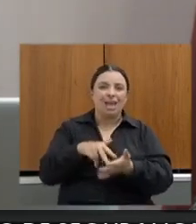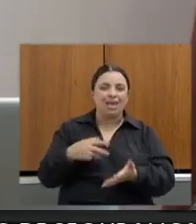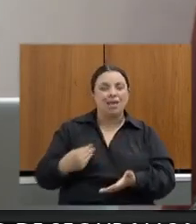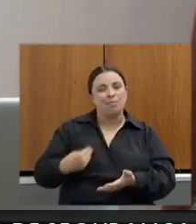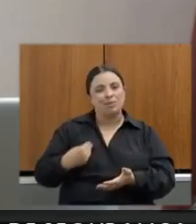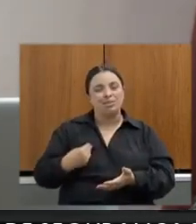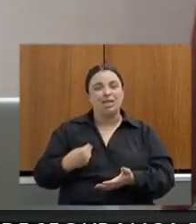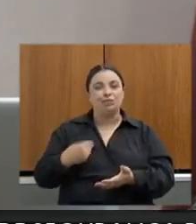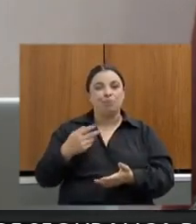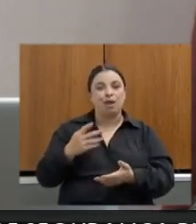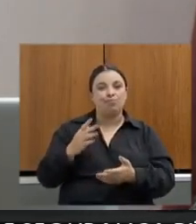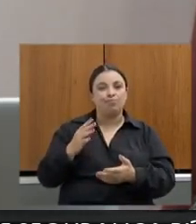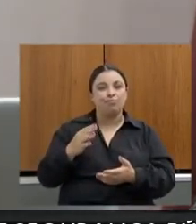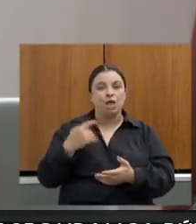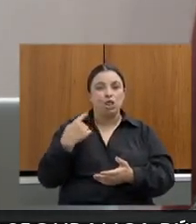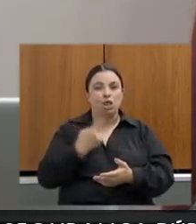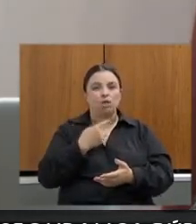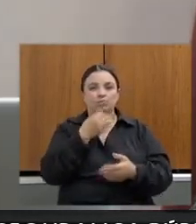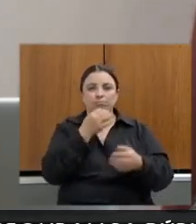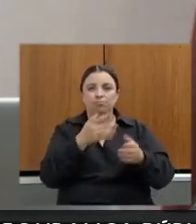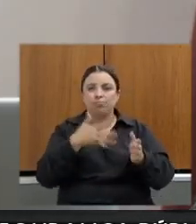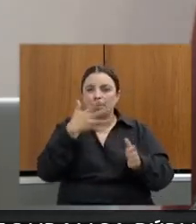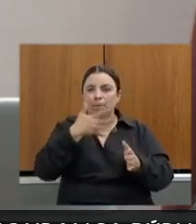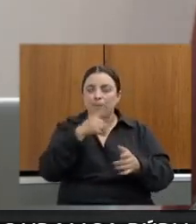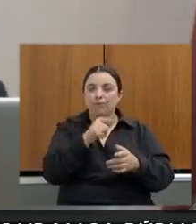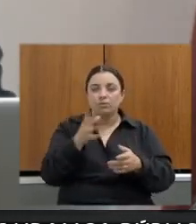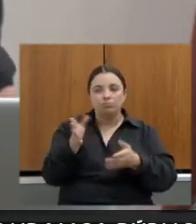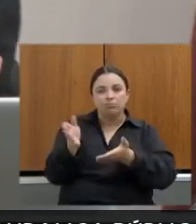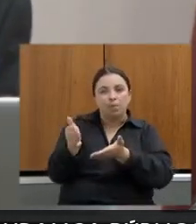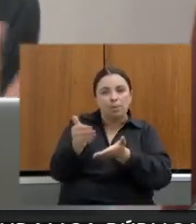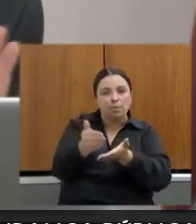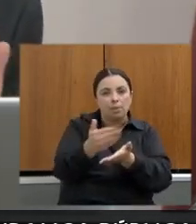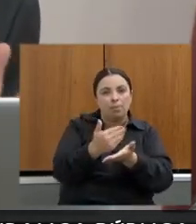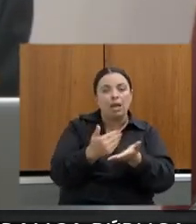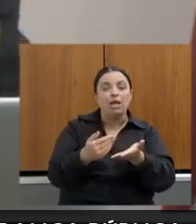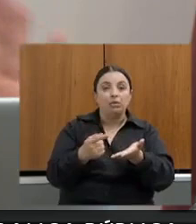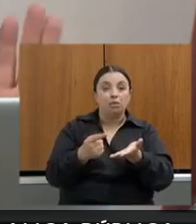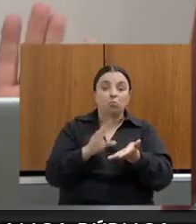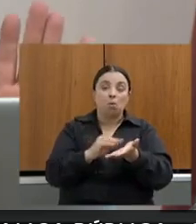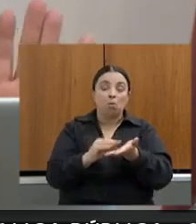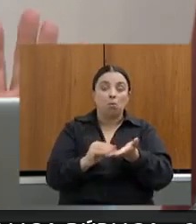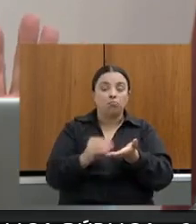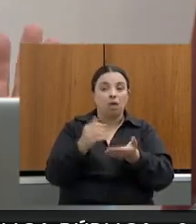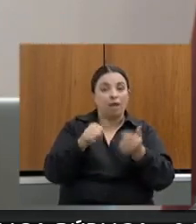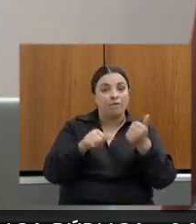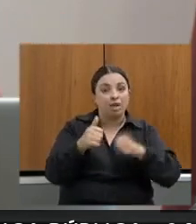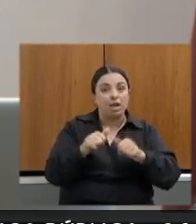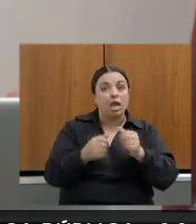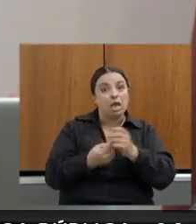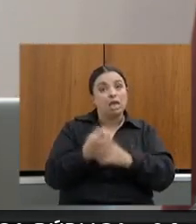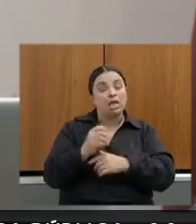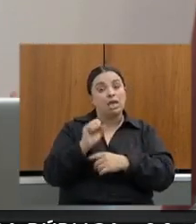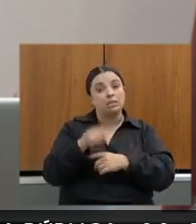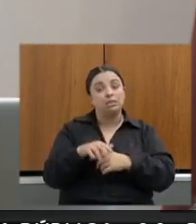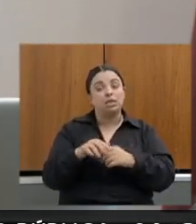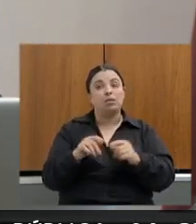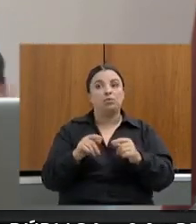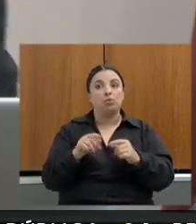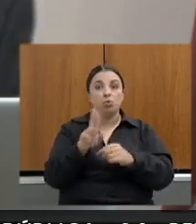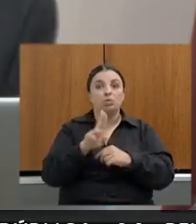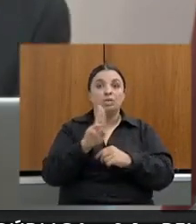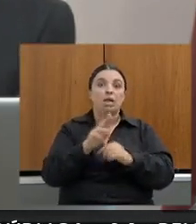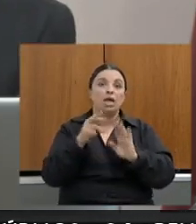ouvir para ouvir um pouquinho da do nosso lado da nossa experiência e que possa ser criado sem problemas pelo lado do secretário através de resolução